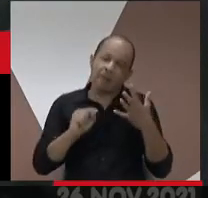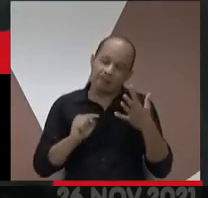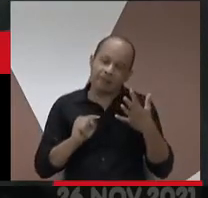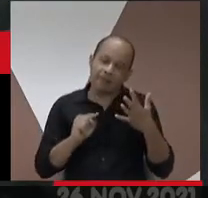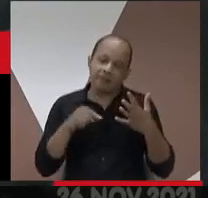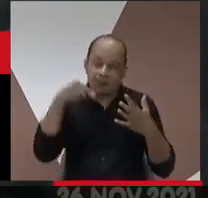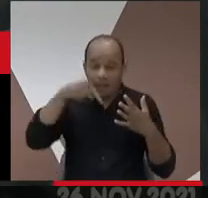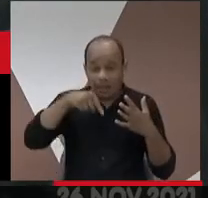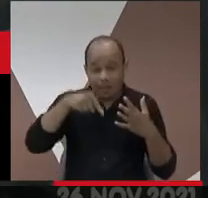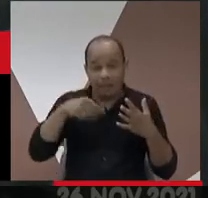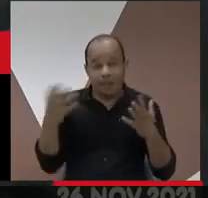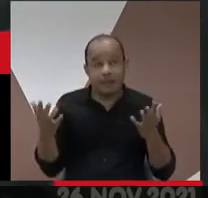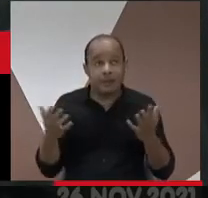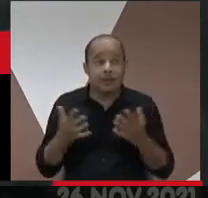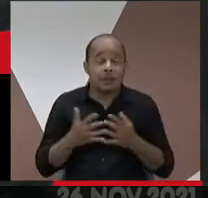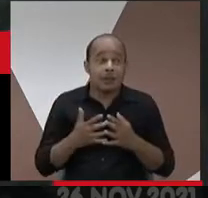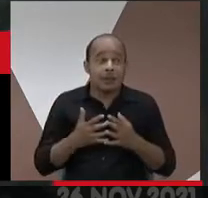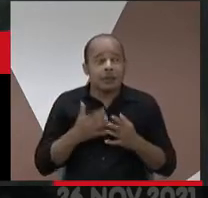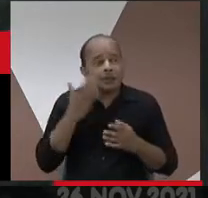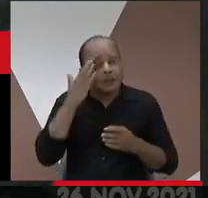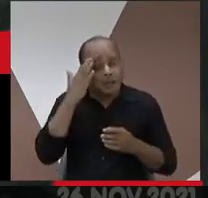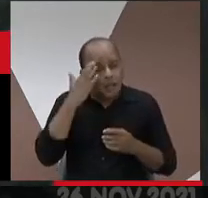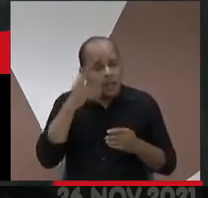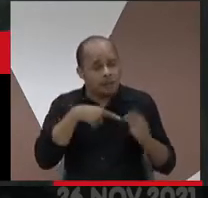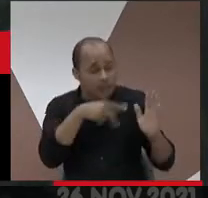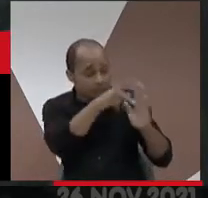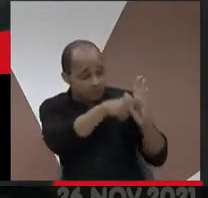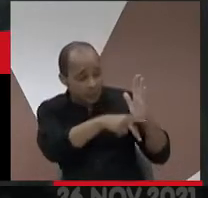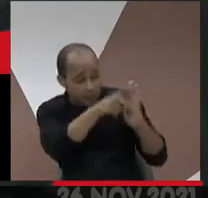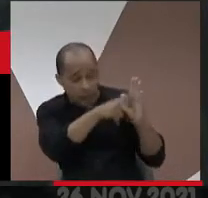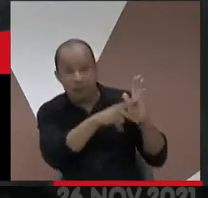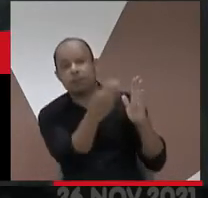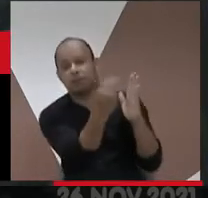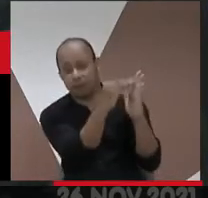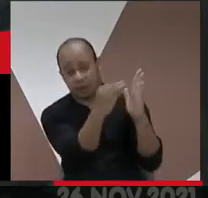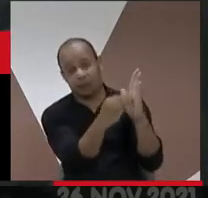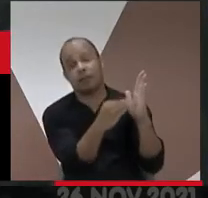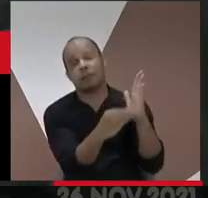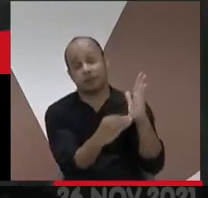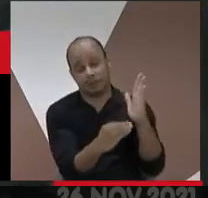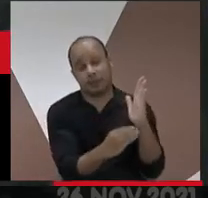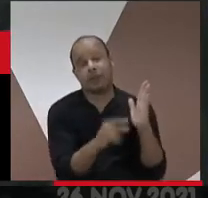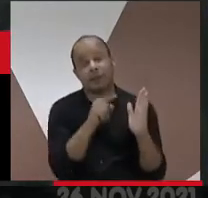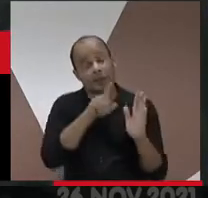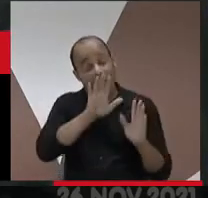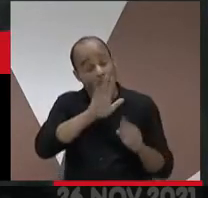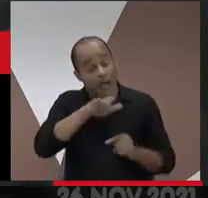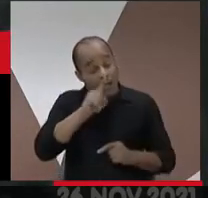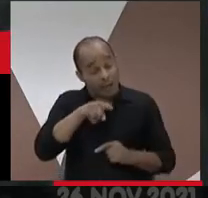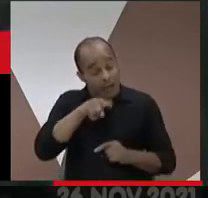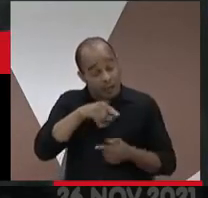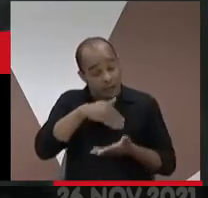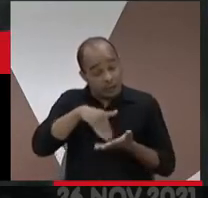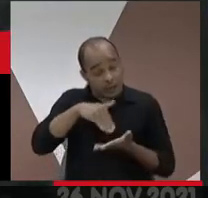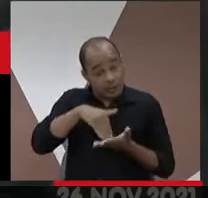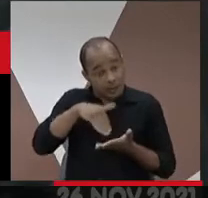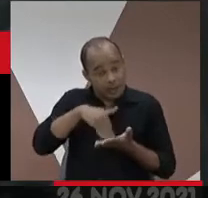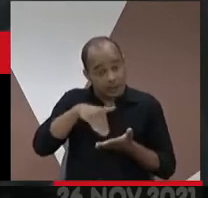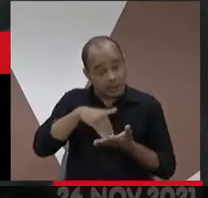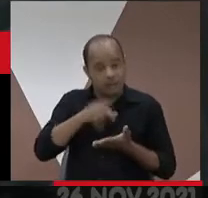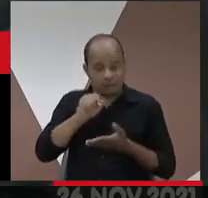diretriz que foi dada para esse projeto que foi apresentado pela Secretaria de Infraestrutura do